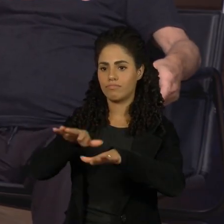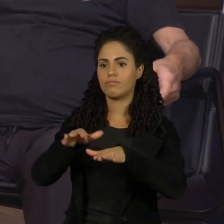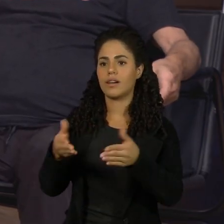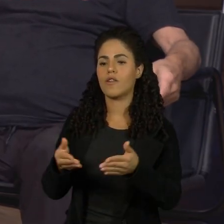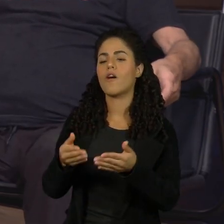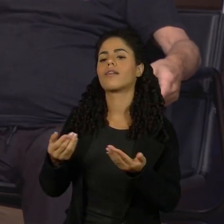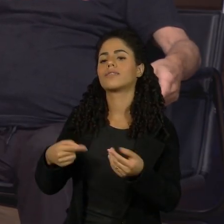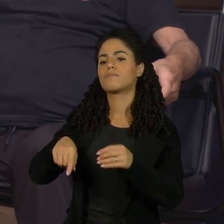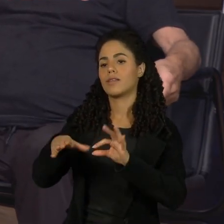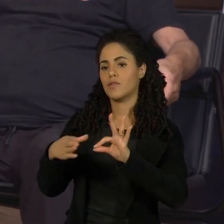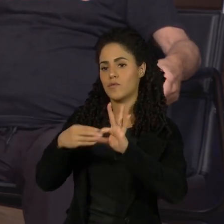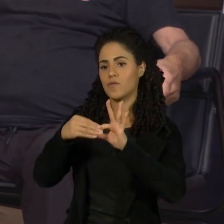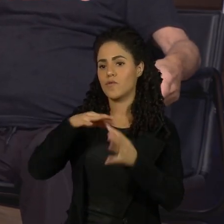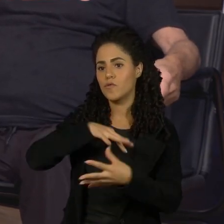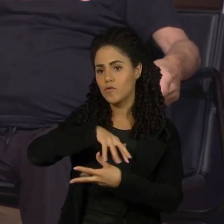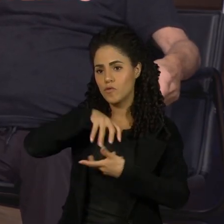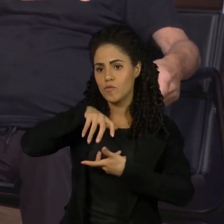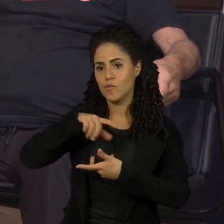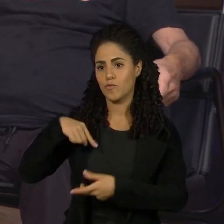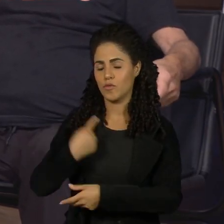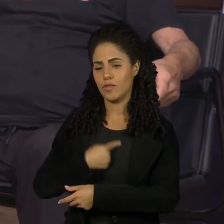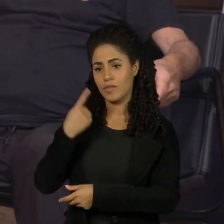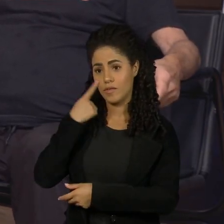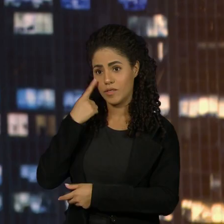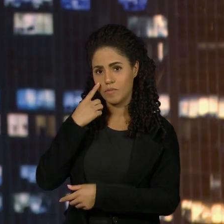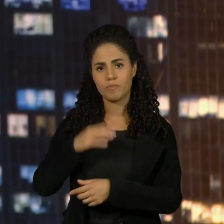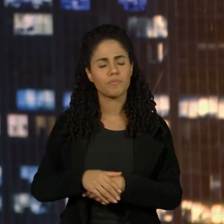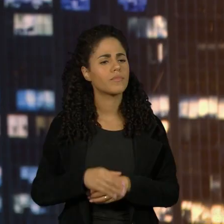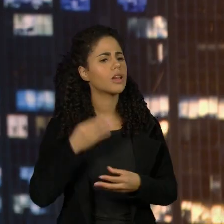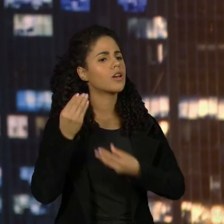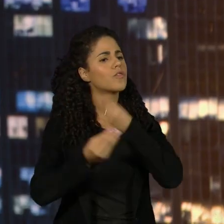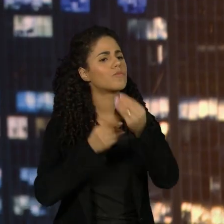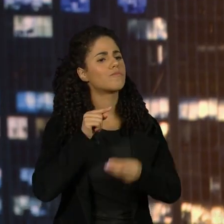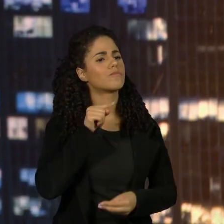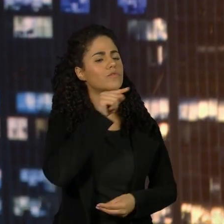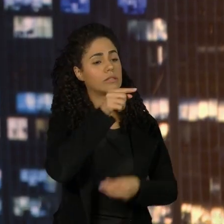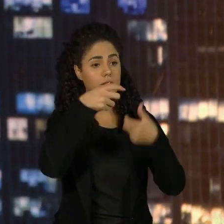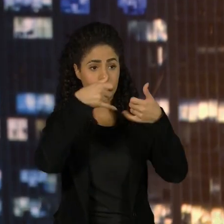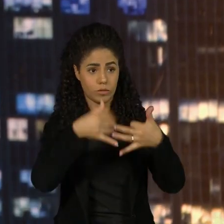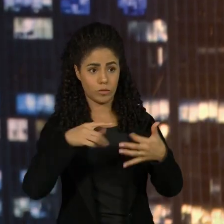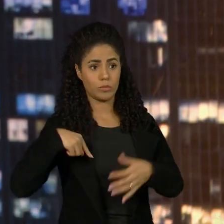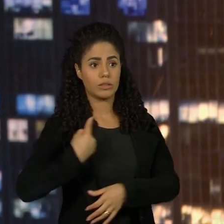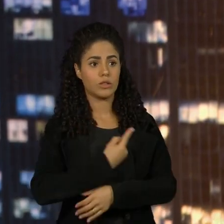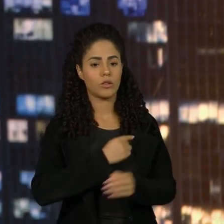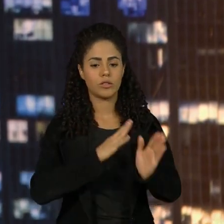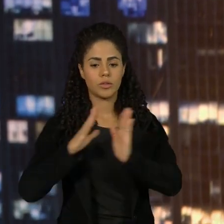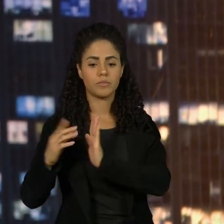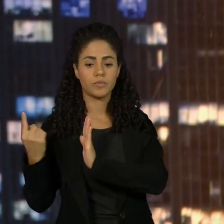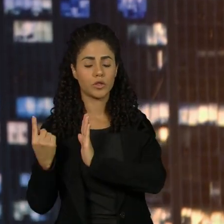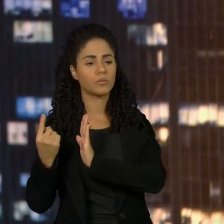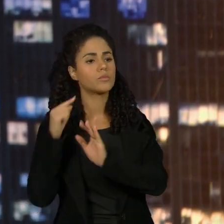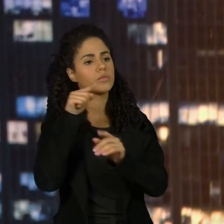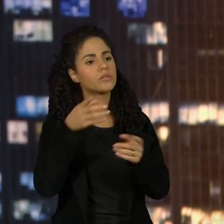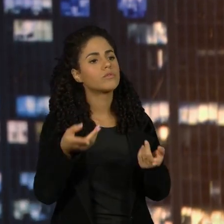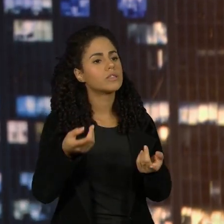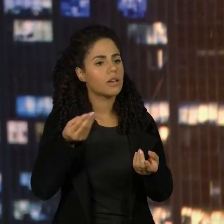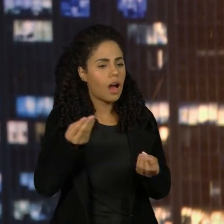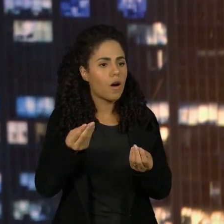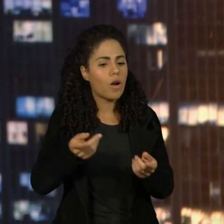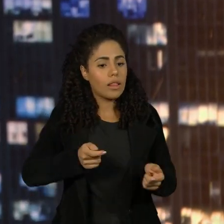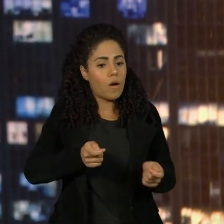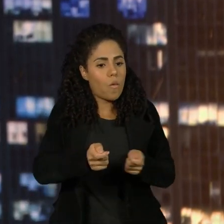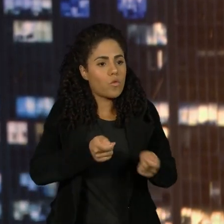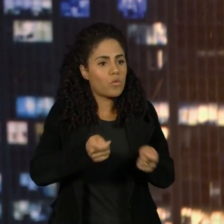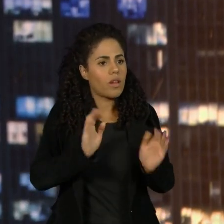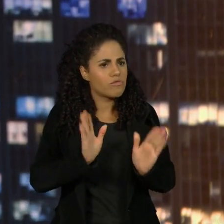HIV no mundo inteiro na hora que a gente mede. Beto, como é que você vê isso? Você disse para a gente no bloco anterior que você é indetectável, ou seja, você